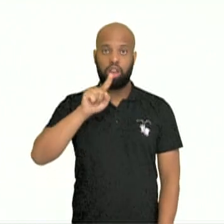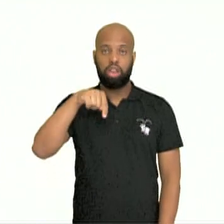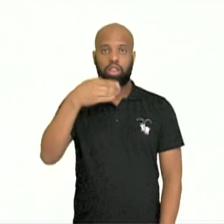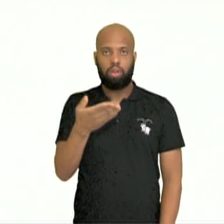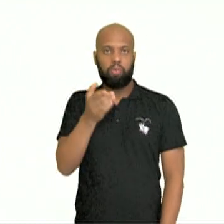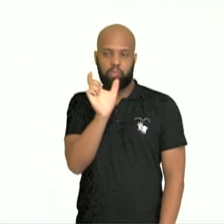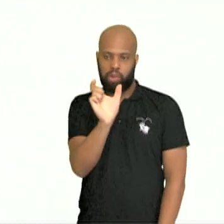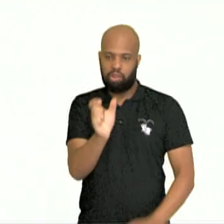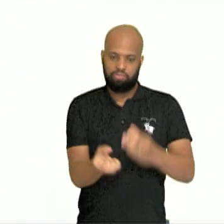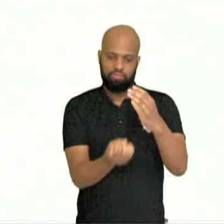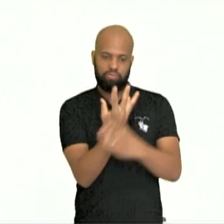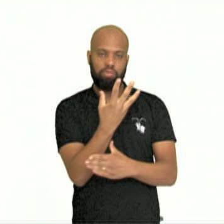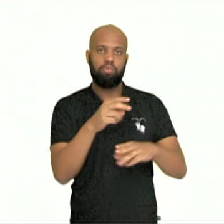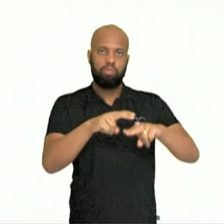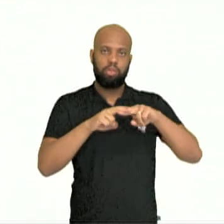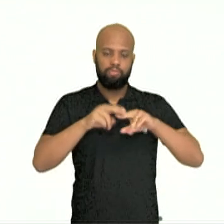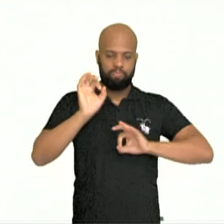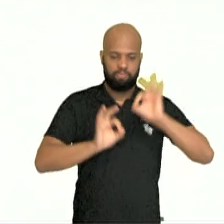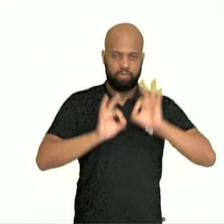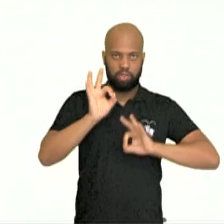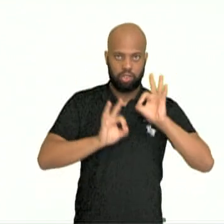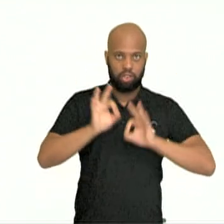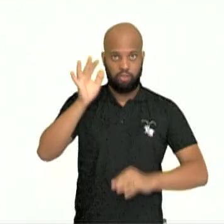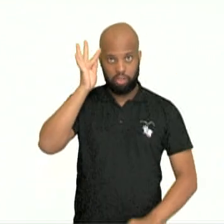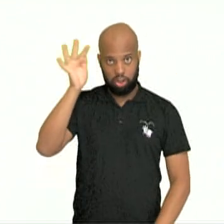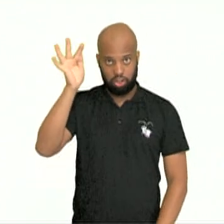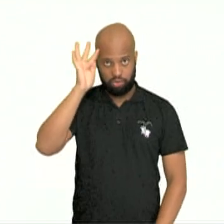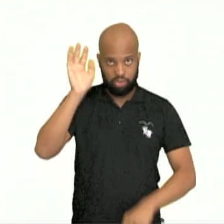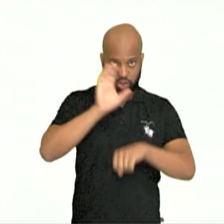do curso de Filosofia Positiva em